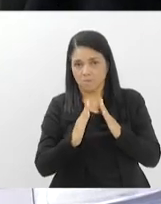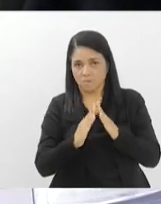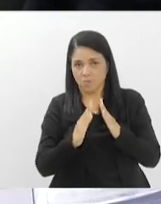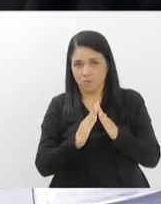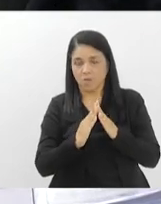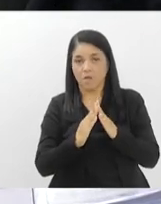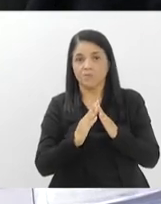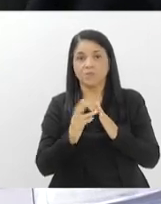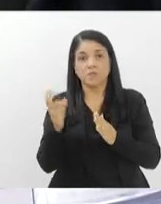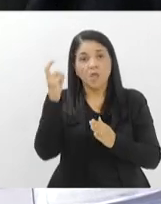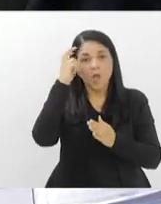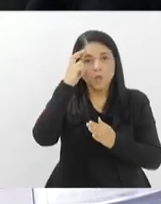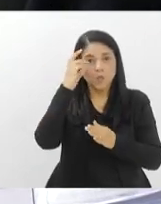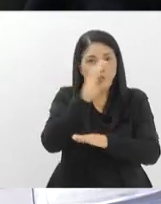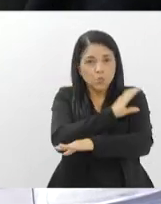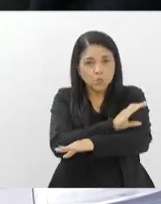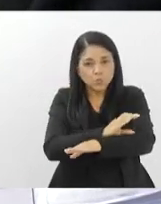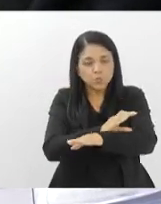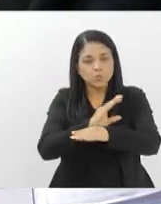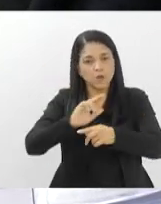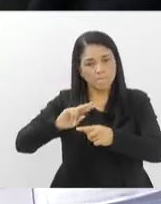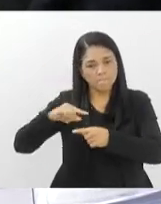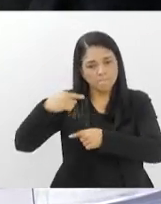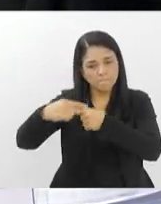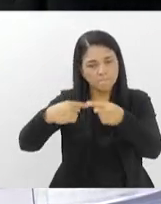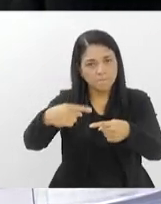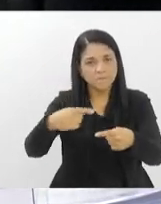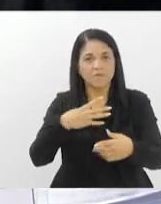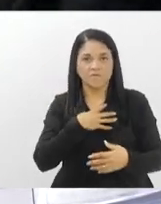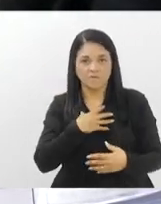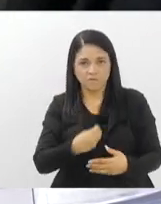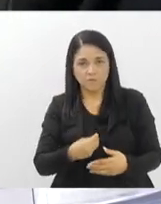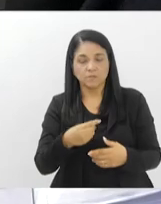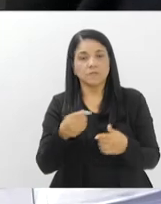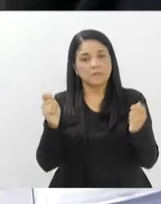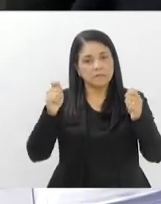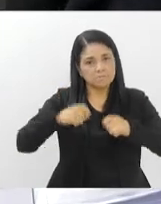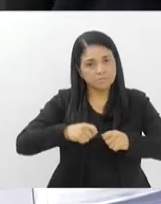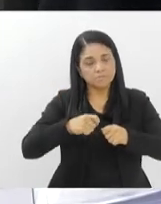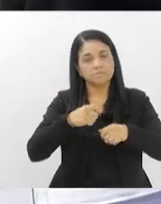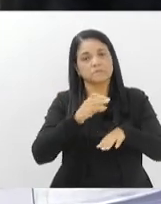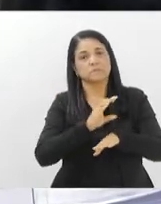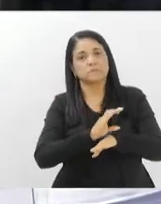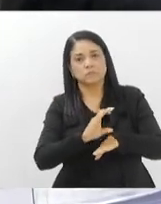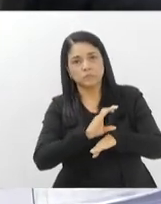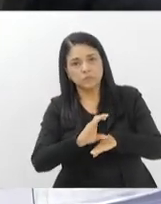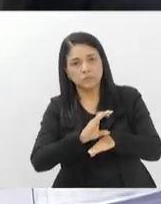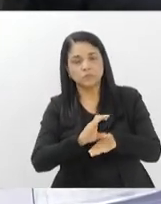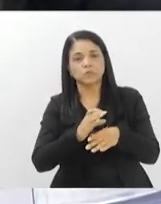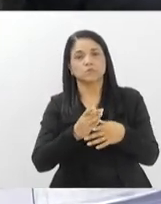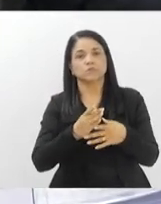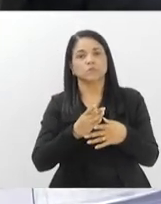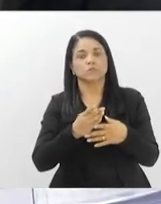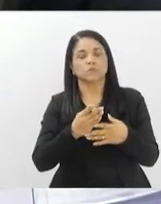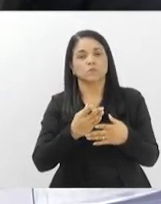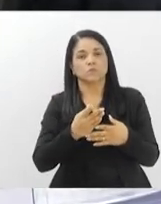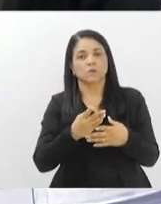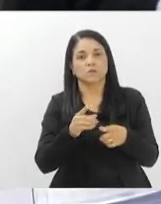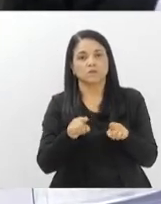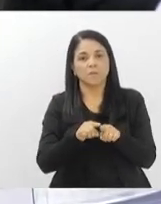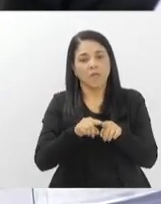essa cultura também aos seus filhos, porque prevê a capacitação, né, o fomento,